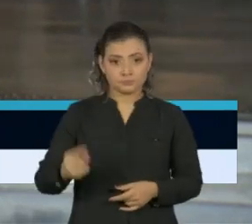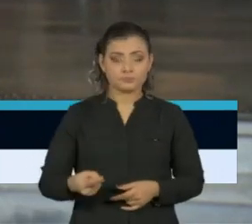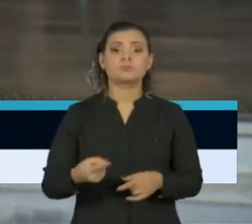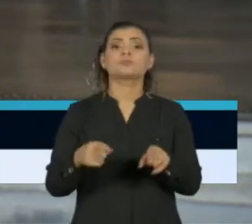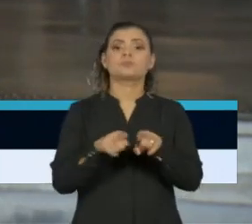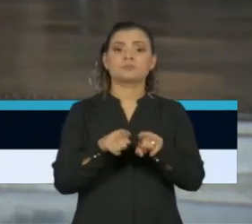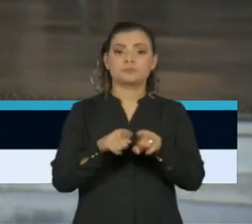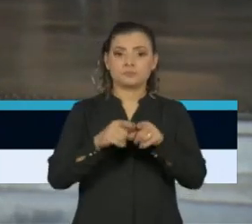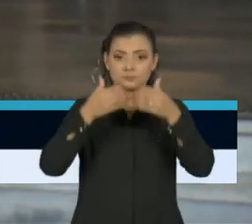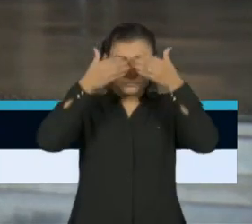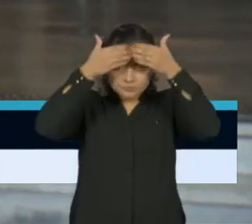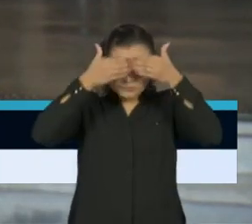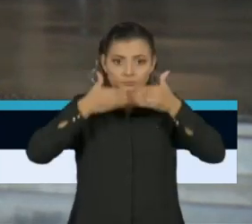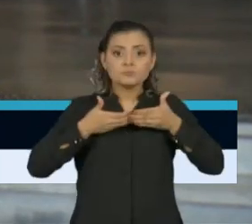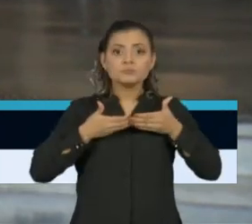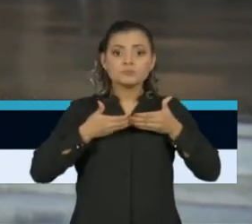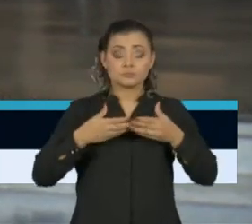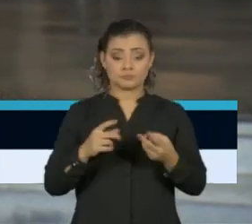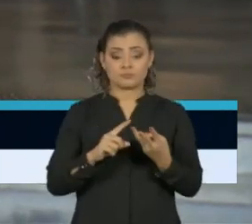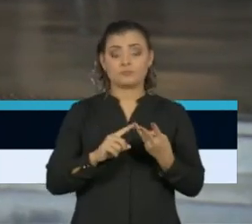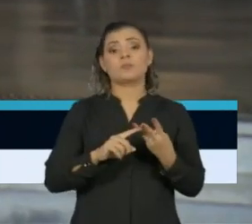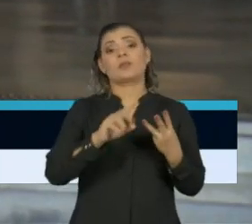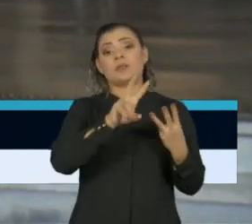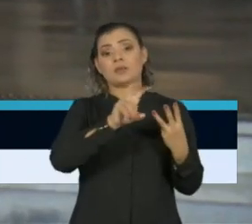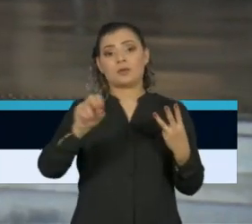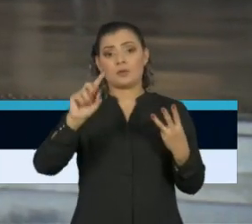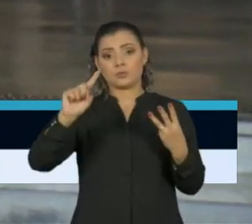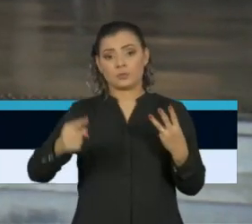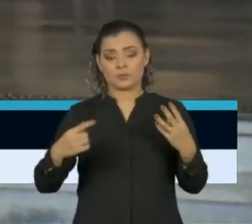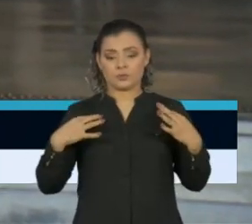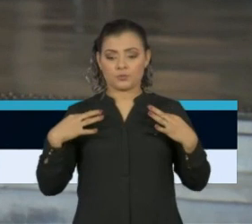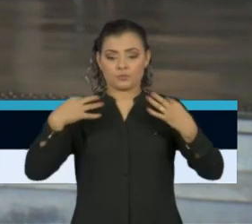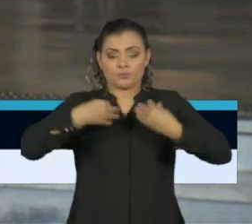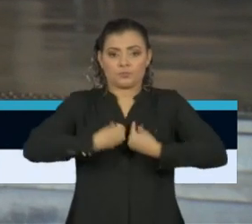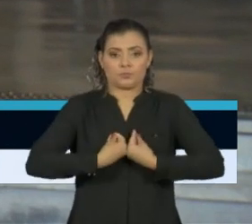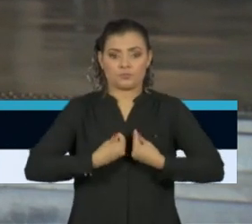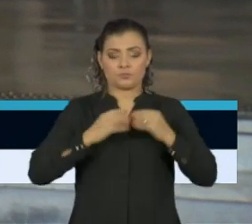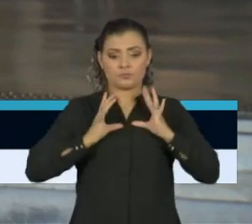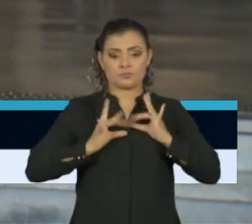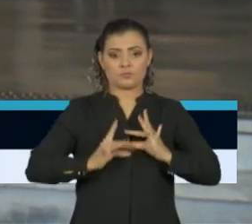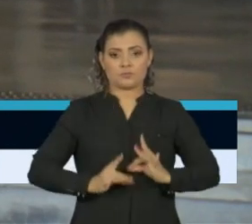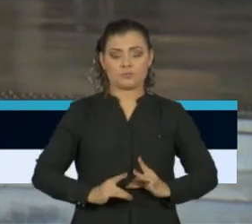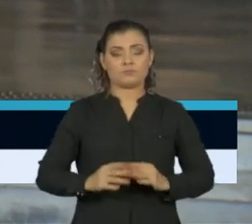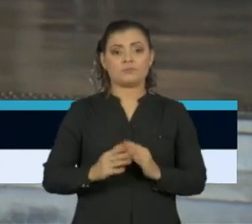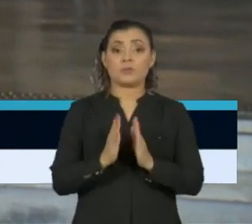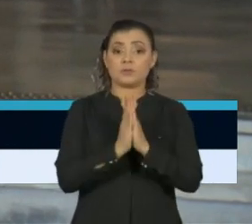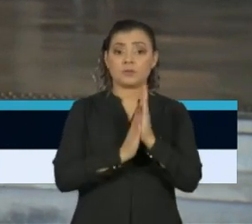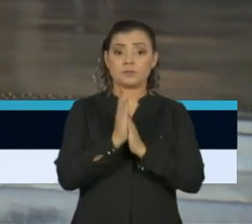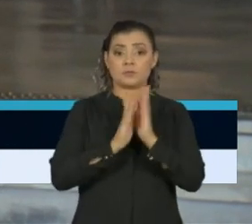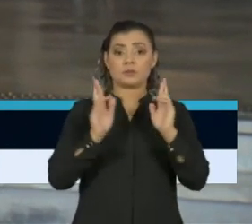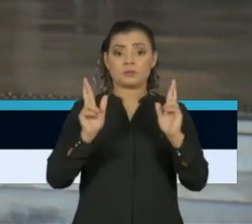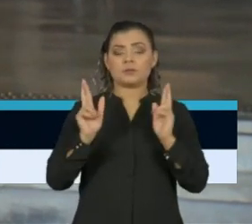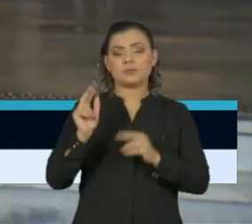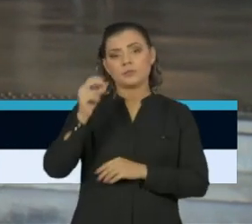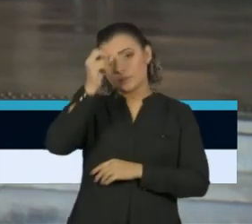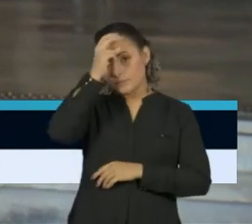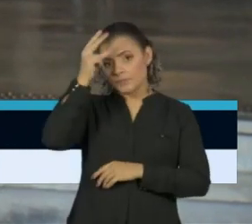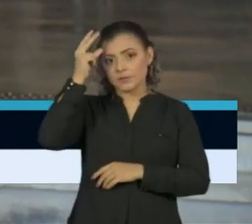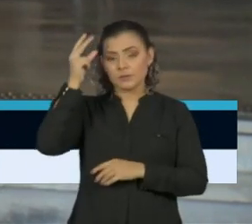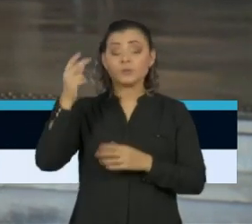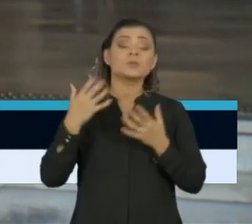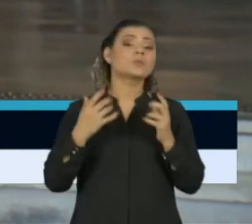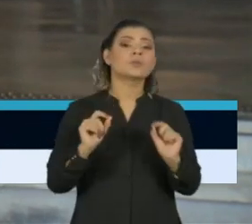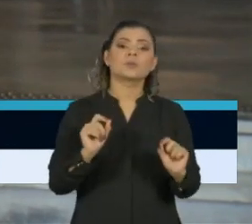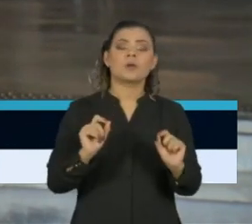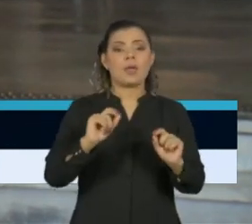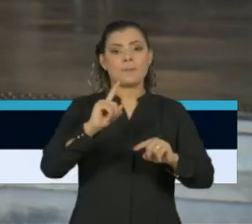protetores faciais e 500.000 aventais. A expectativa da Prefeitura é que esse material comece a